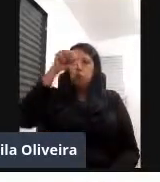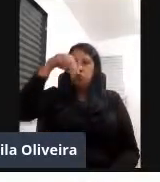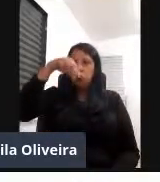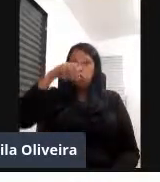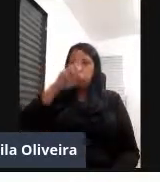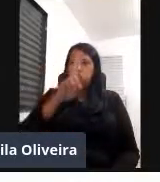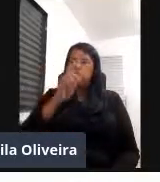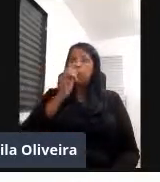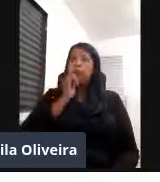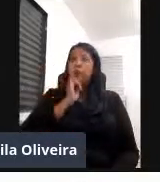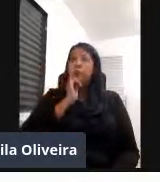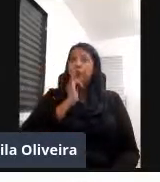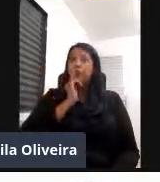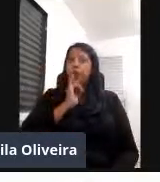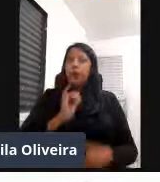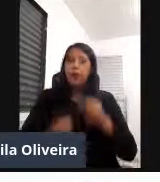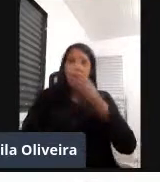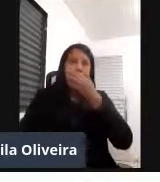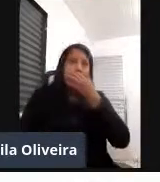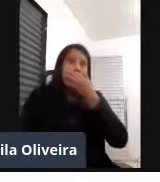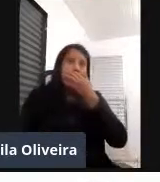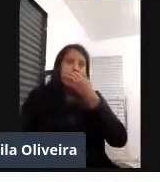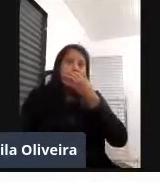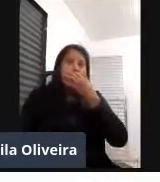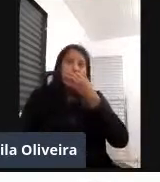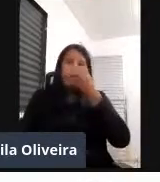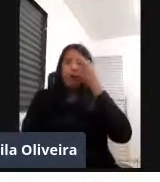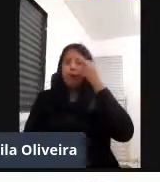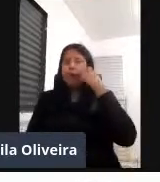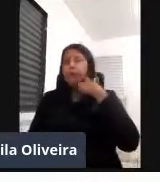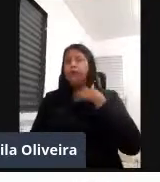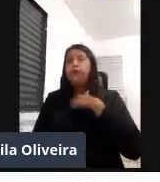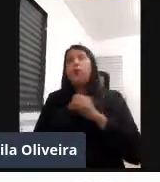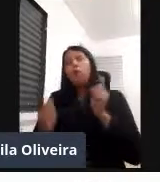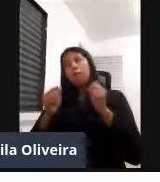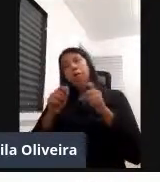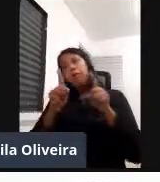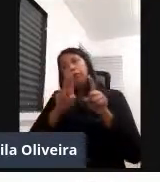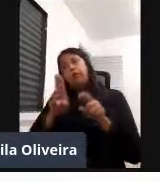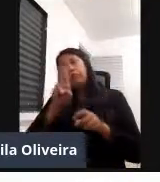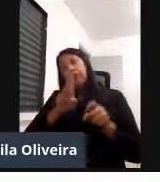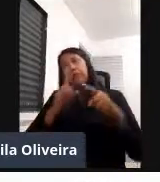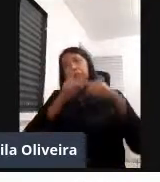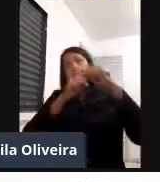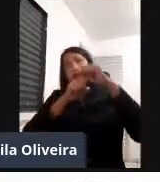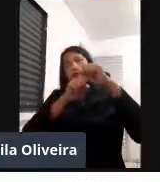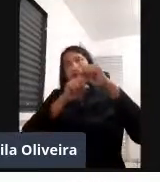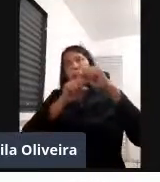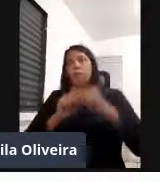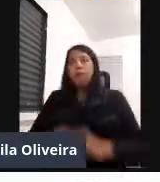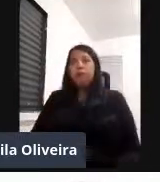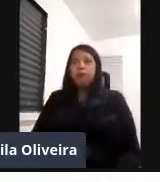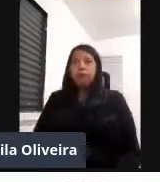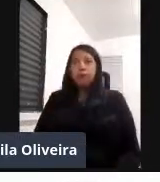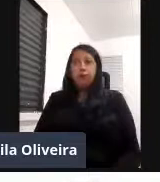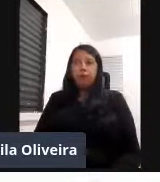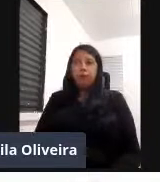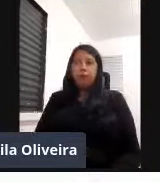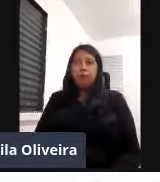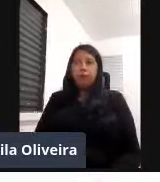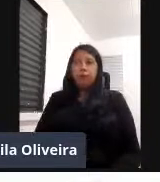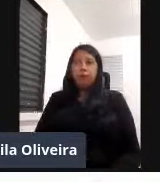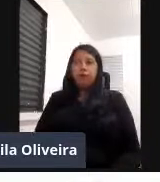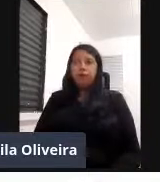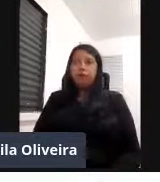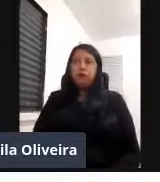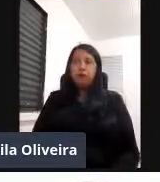AND, que numa representação gráfica, ele é o sinal de mais, tá? Então, a gente vai colocar aqui. Eu